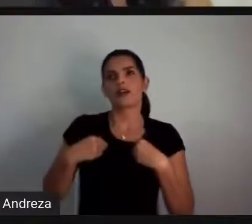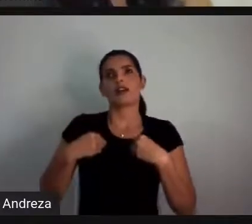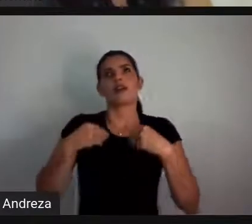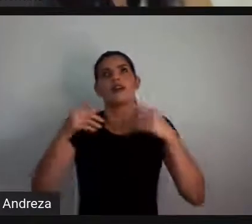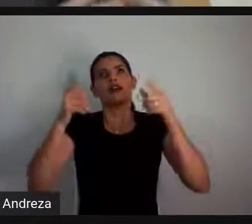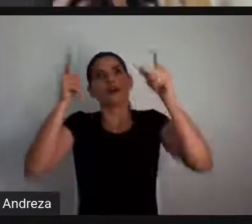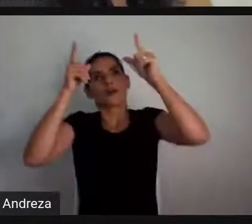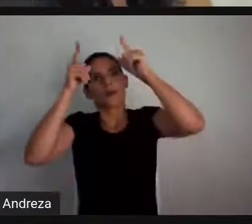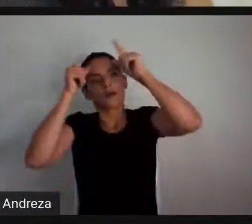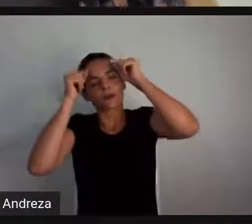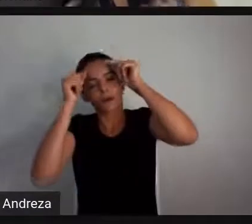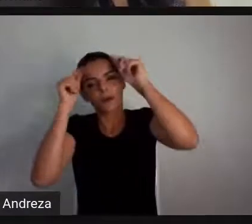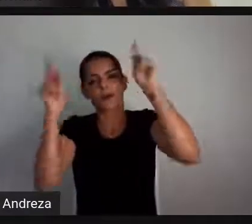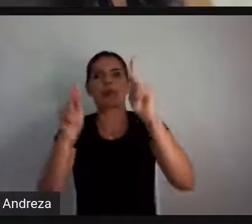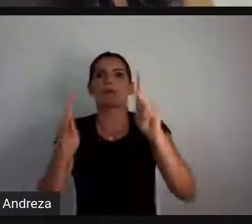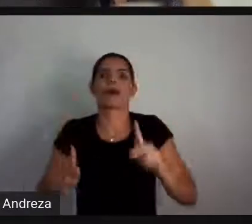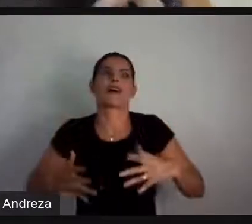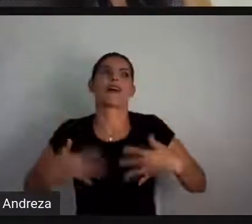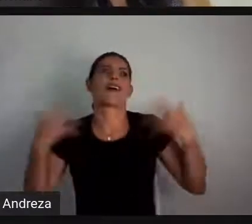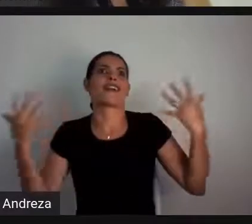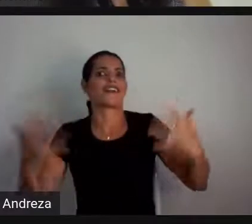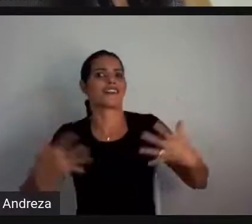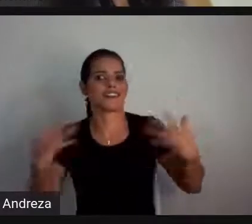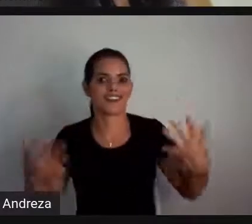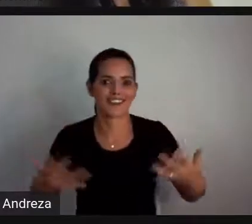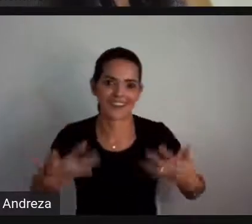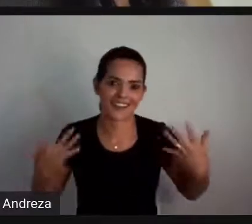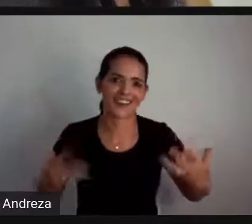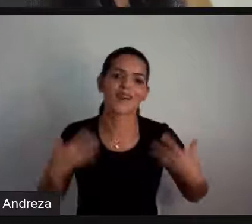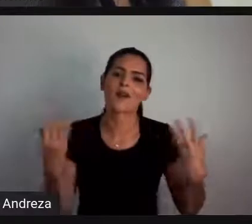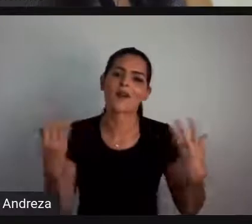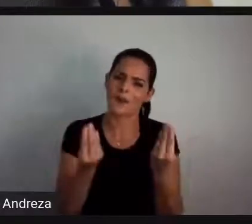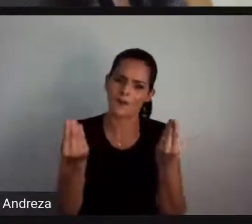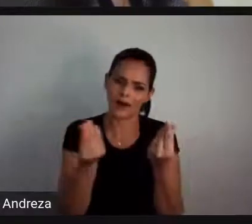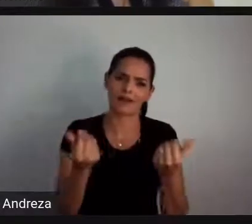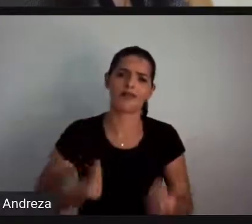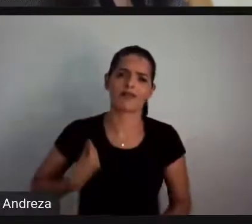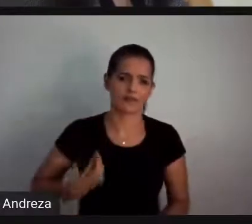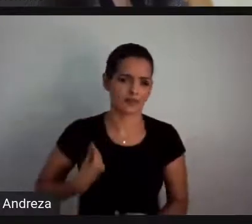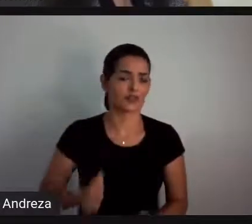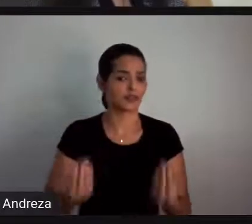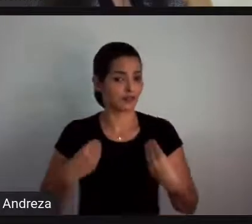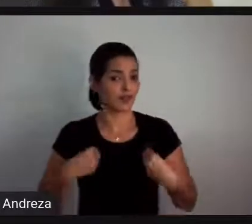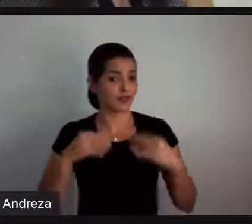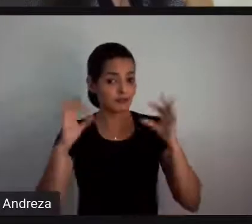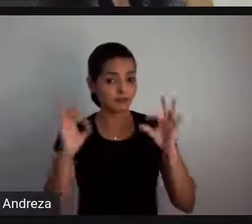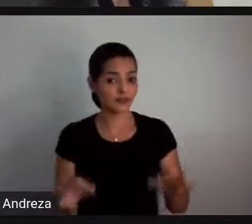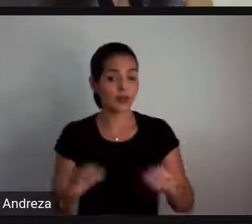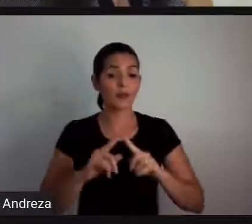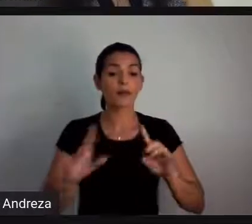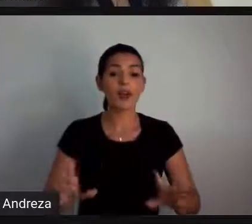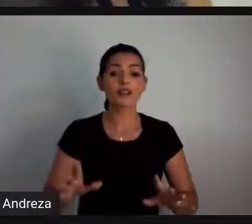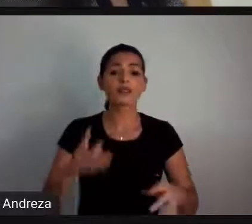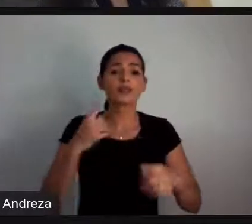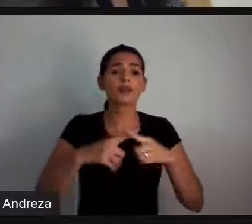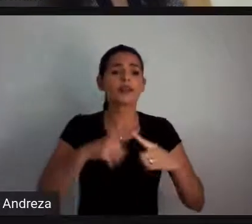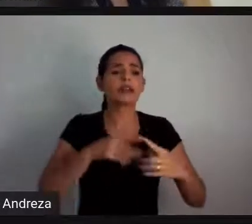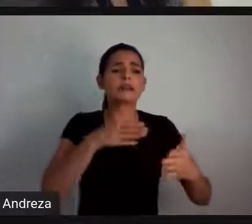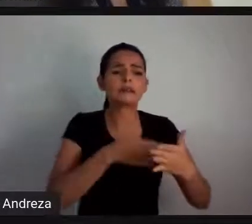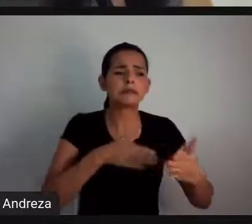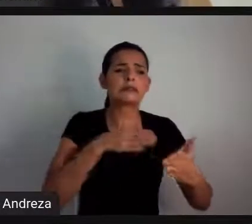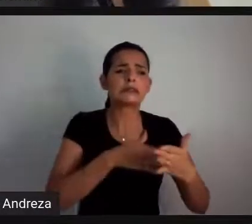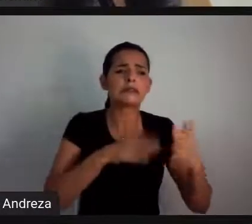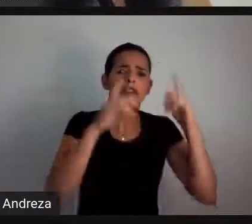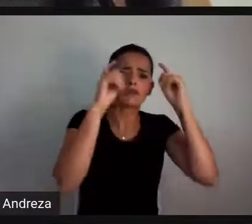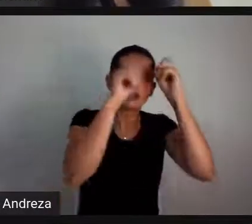de viver, de uma alegria, uma qualidade de vida, com certeza, isso todo mundo sabe. Mas por que tem esses obstáculos, assim, tanta dificuldade